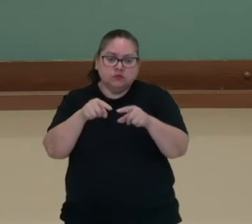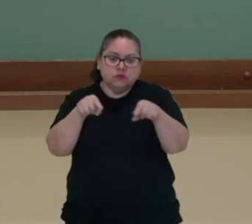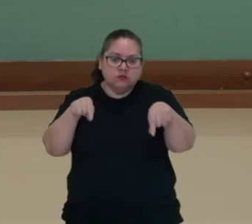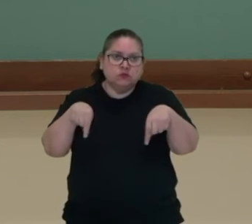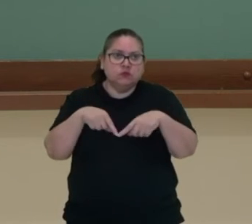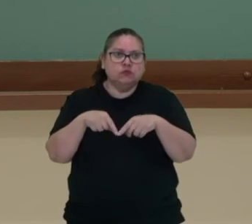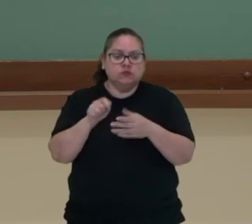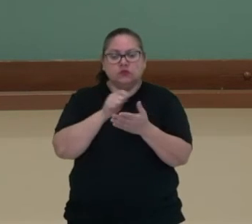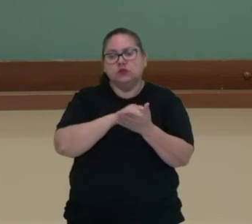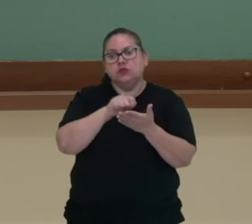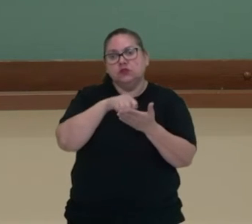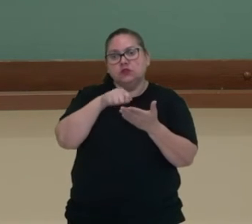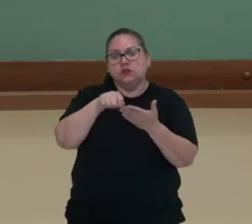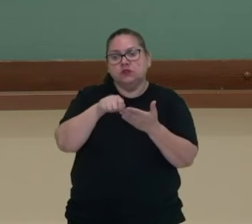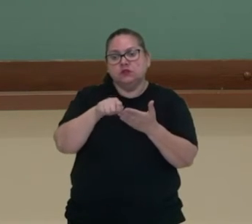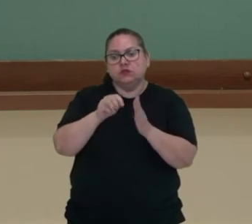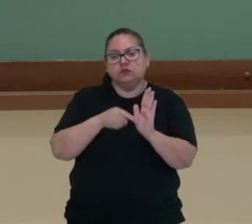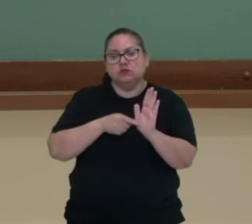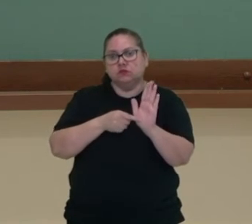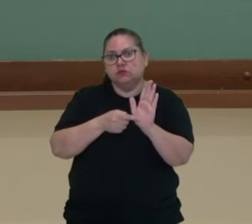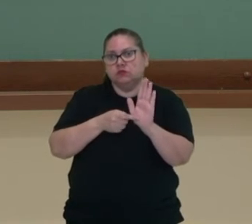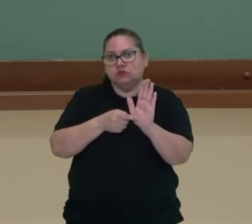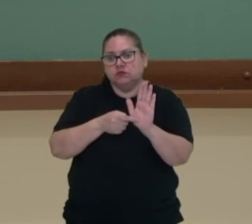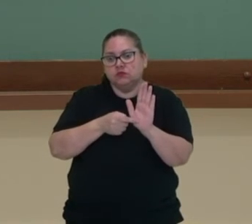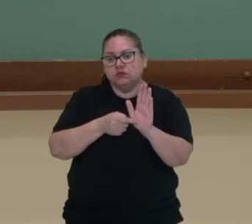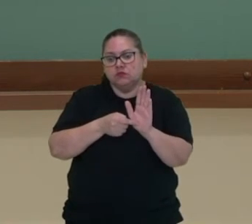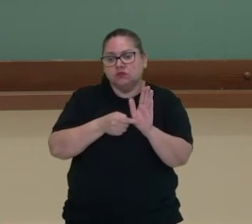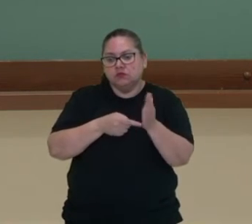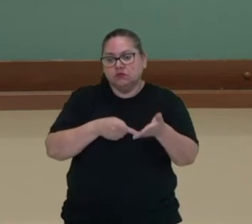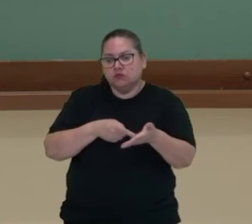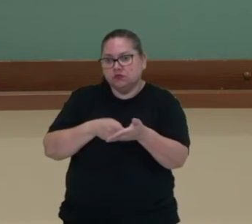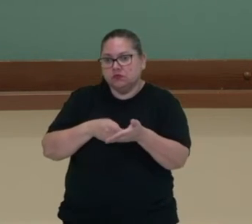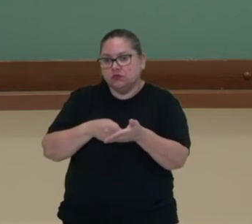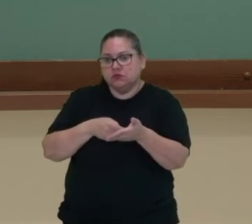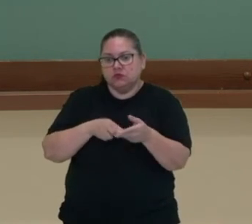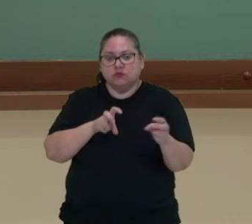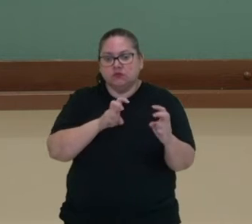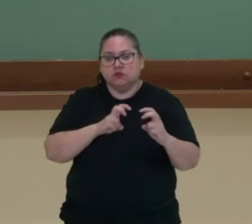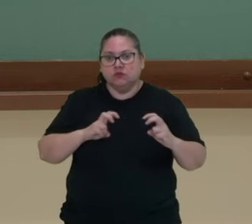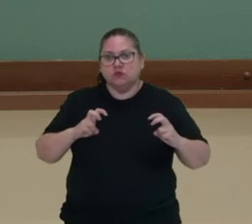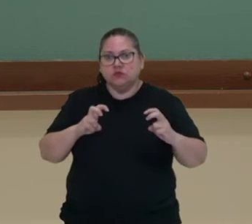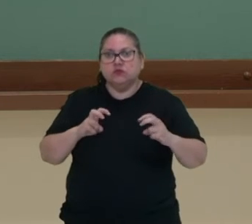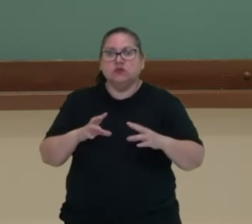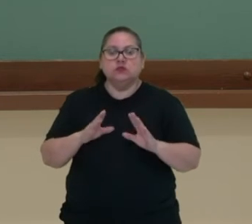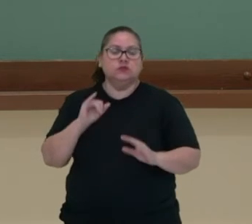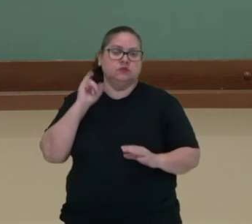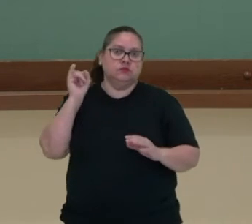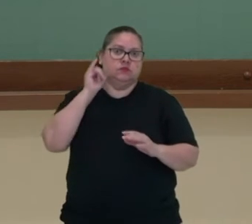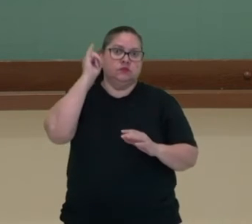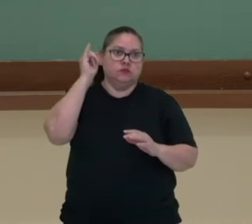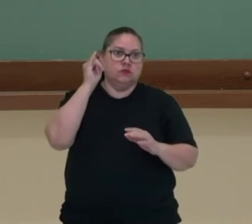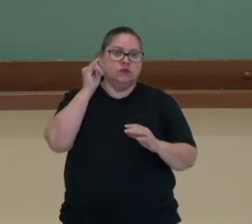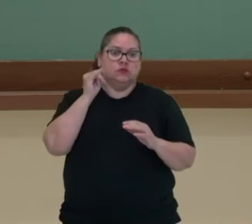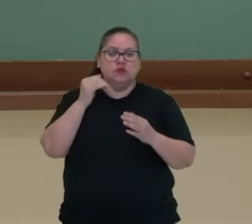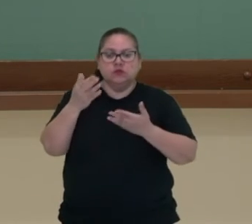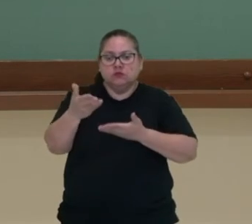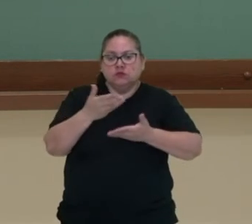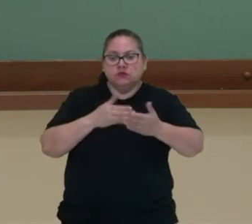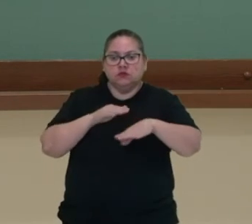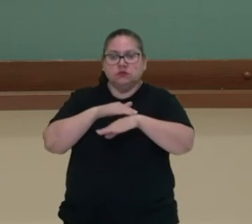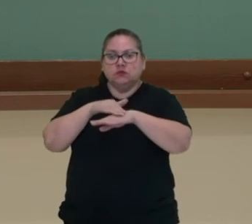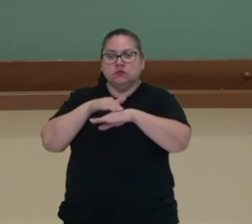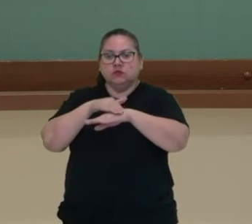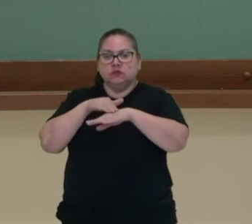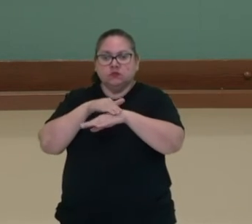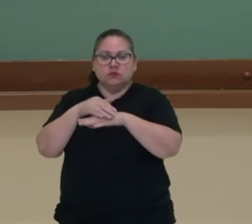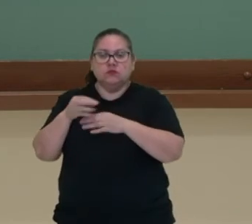Por escrito, né? As quais serão apresentadas ao conselho de classe. Isso é muito importante, esse diálogo existindo